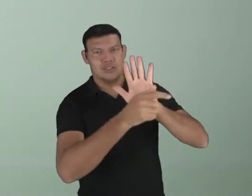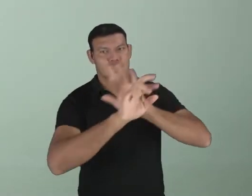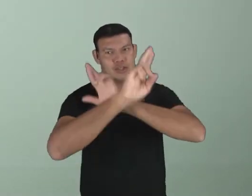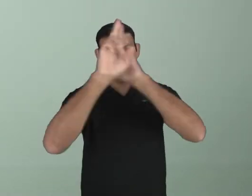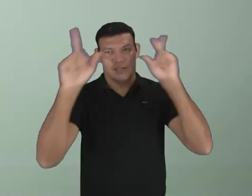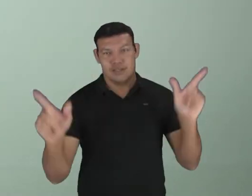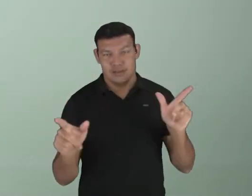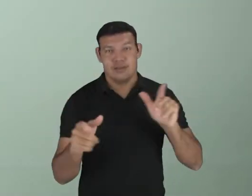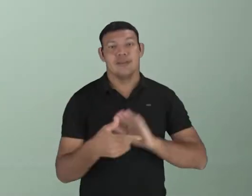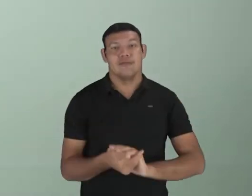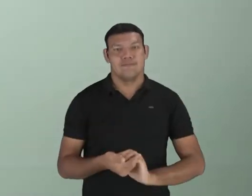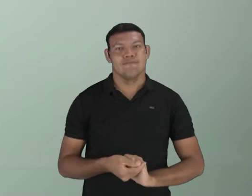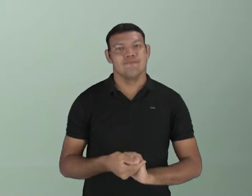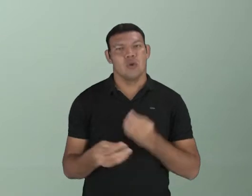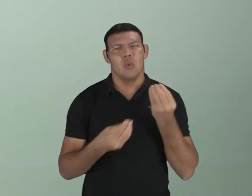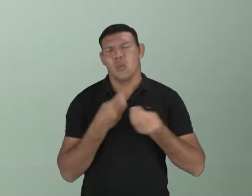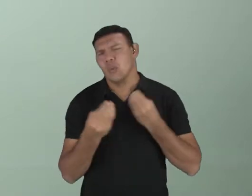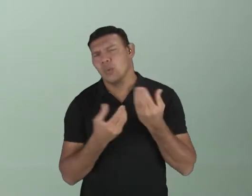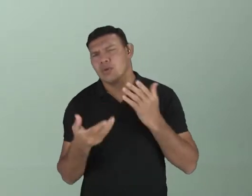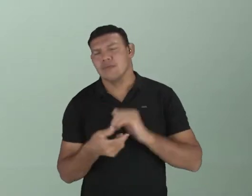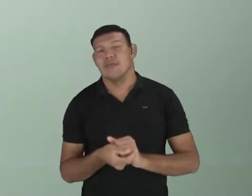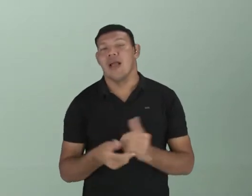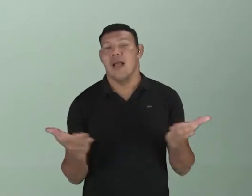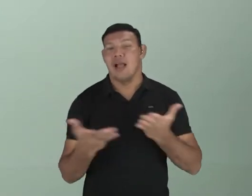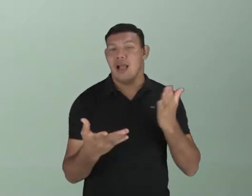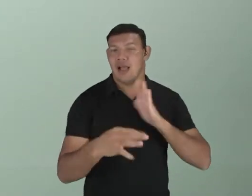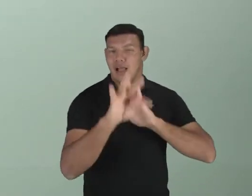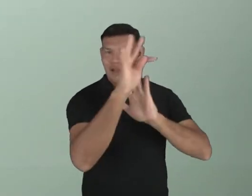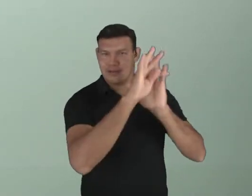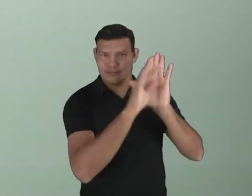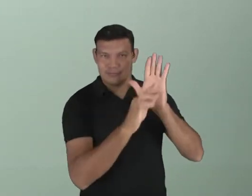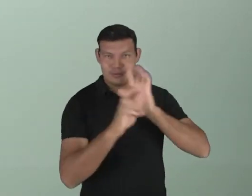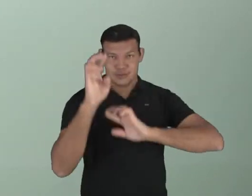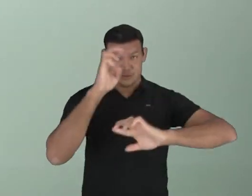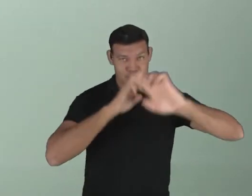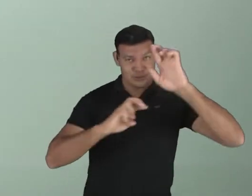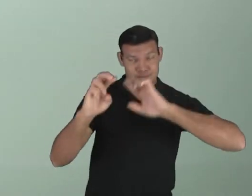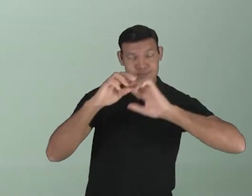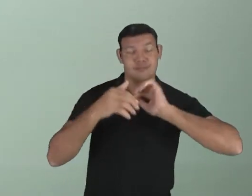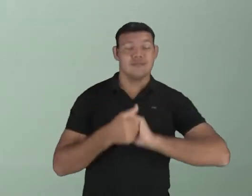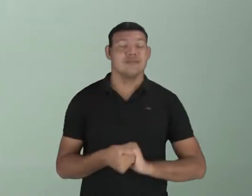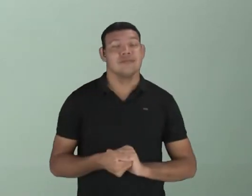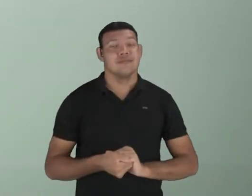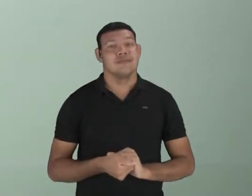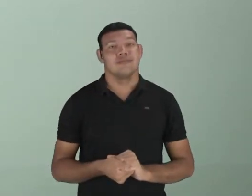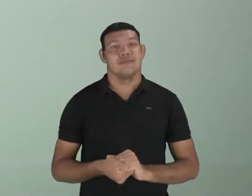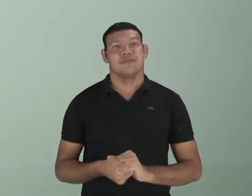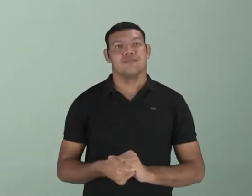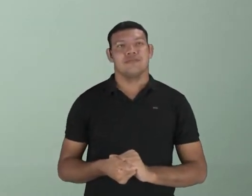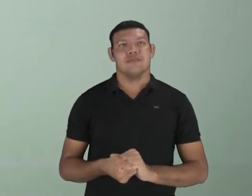Para isso, nós vamos ver o primeiro texto e vamos observar o que temos lá. Observe comigo.